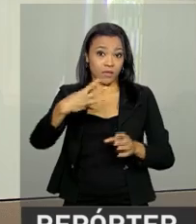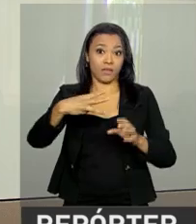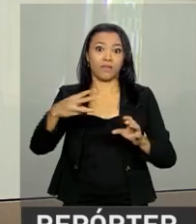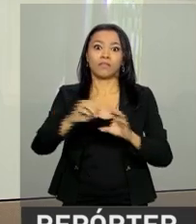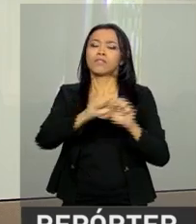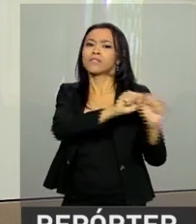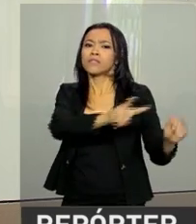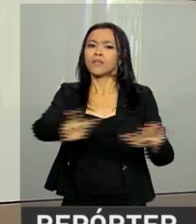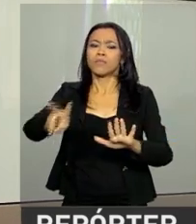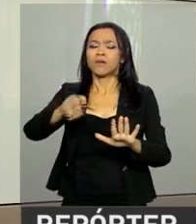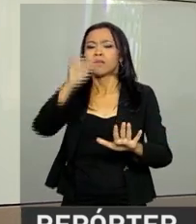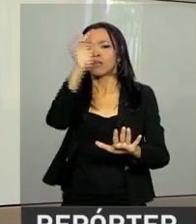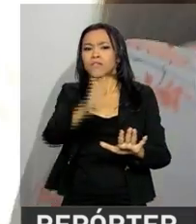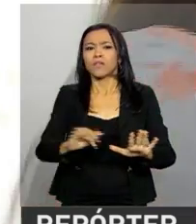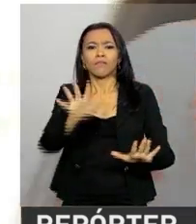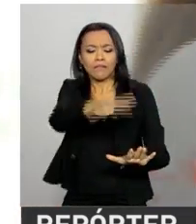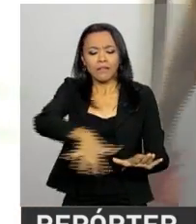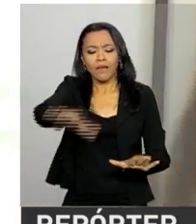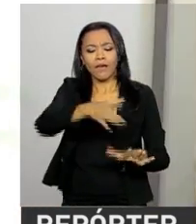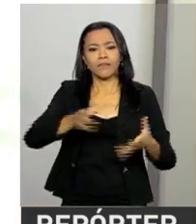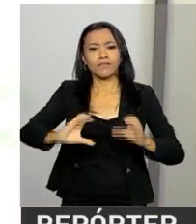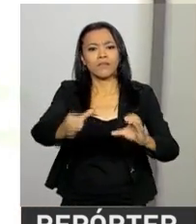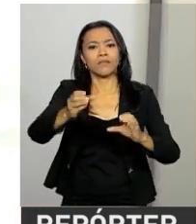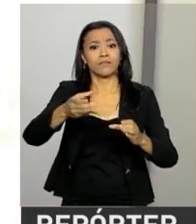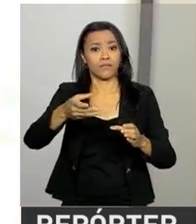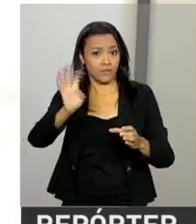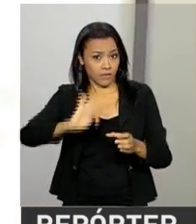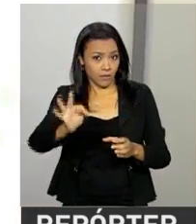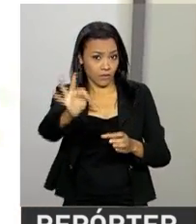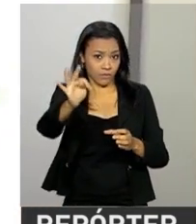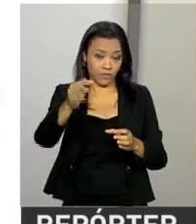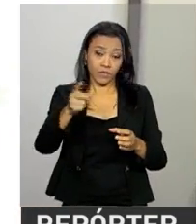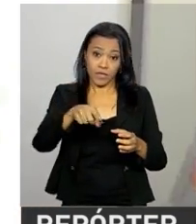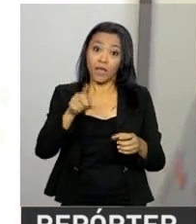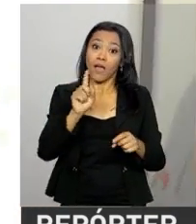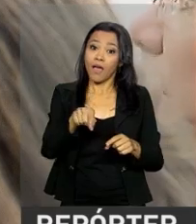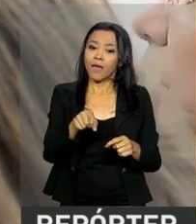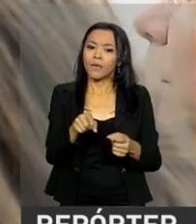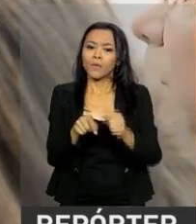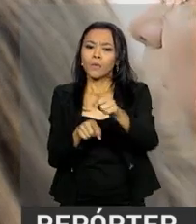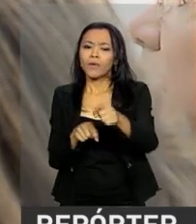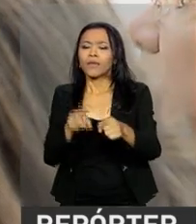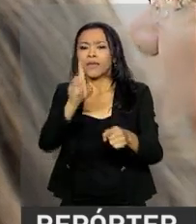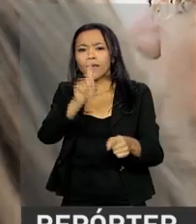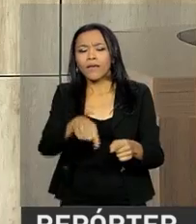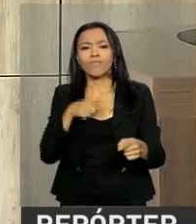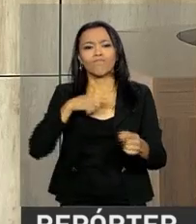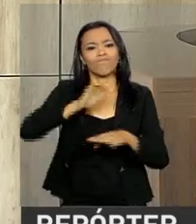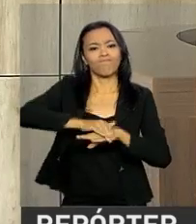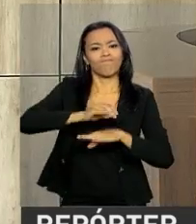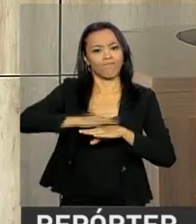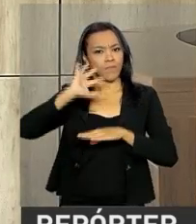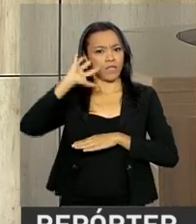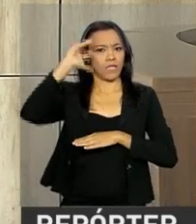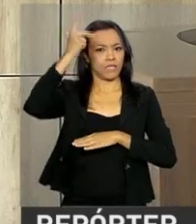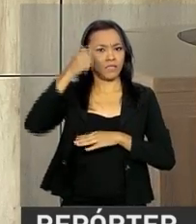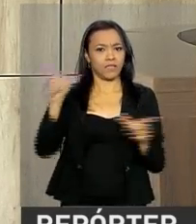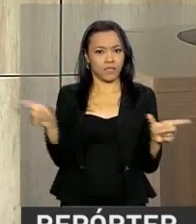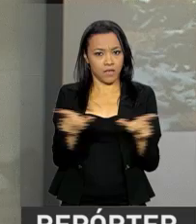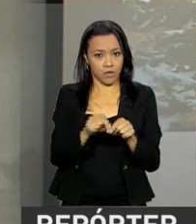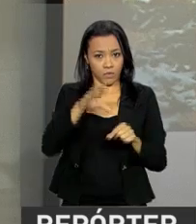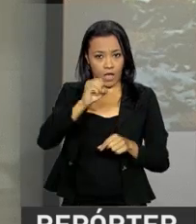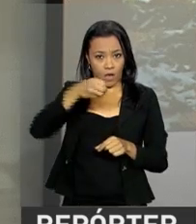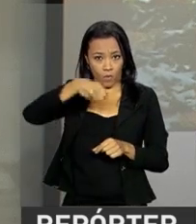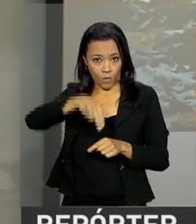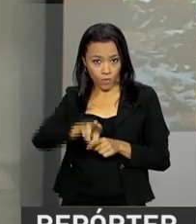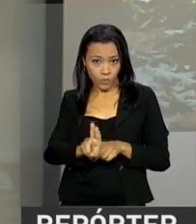naal tecnologia o tema desse ano é Ciência alimentando o Brasil que segue uma decisão da Organização das Nações Unidas